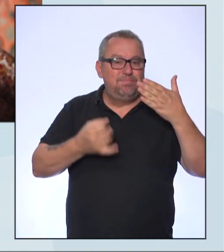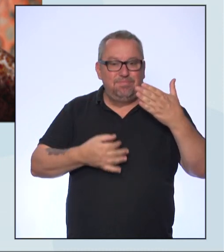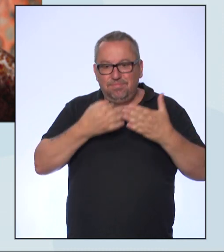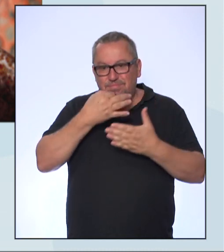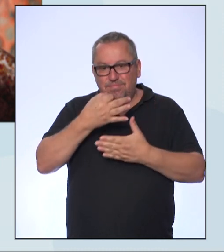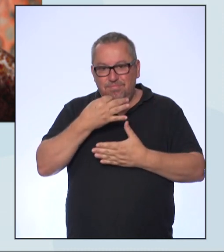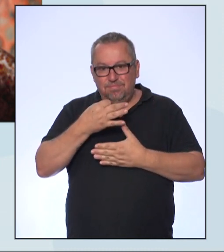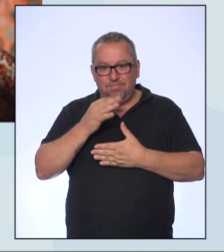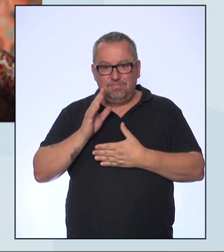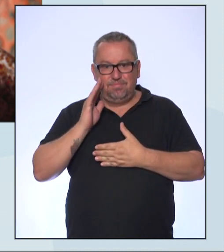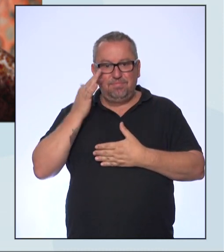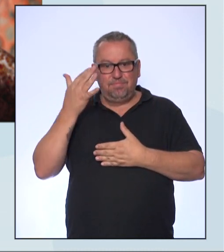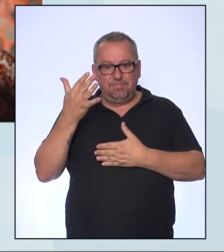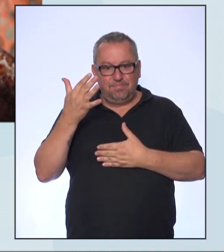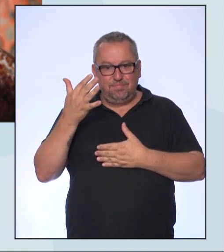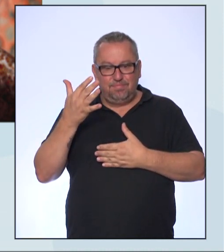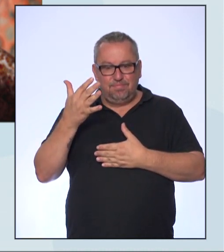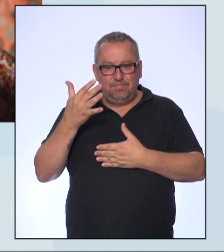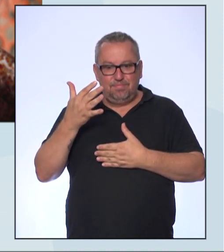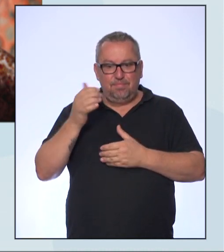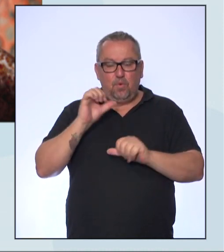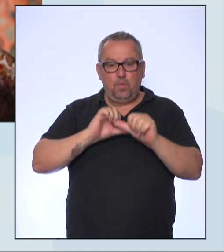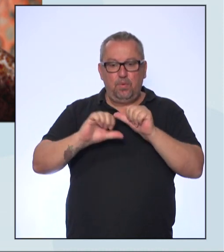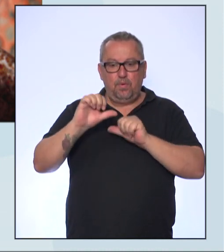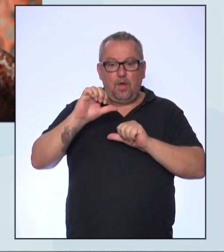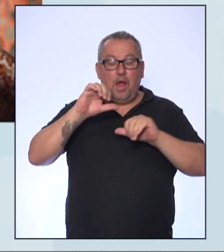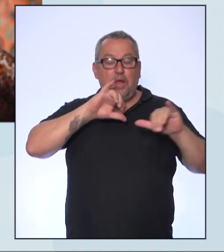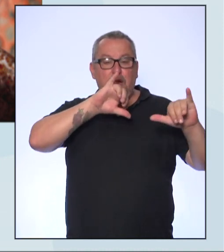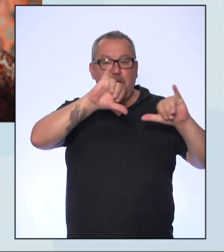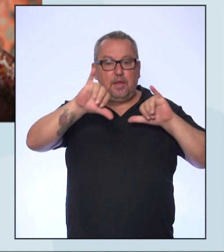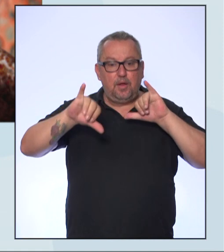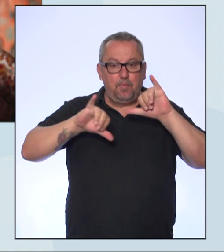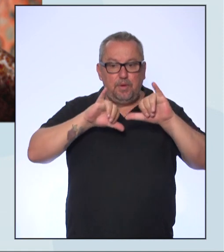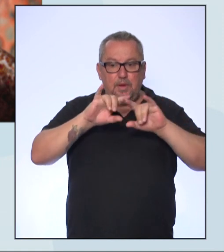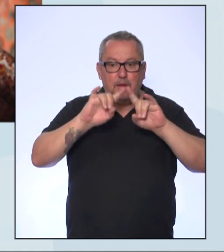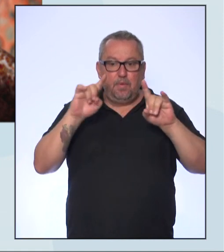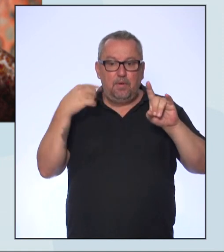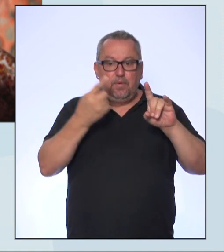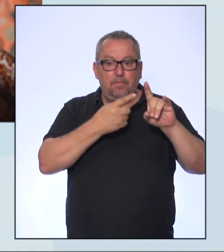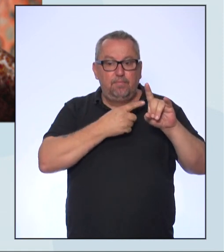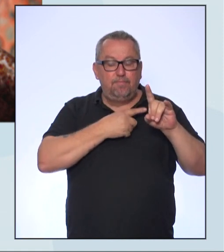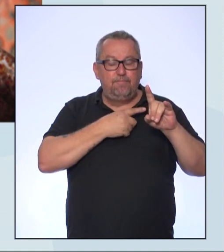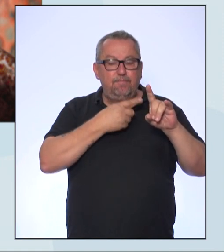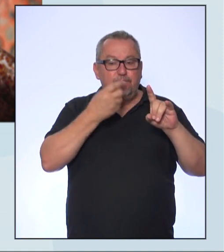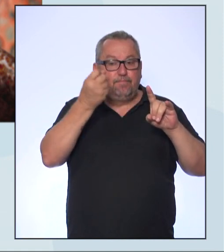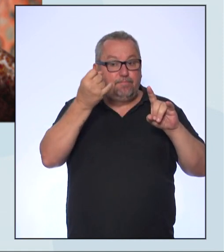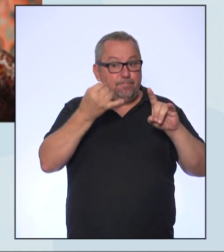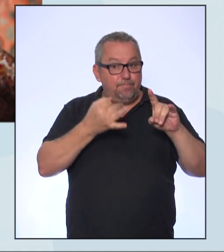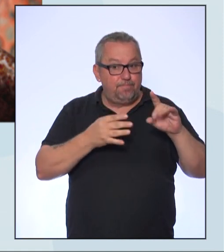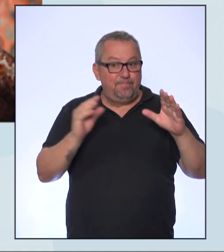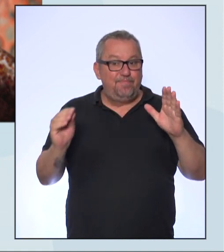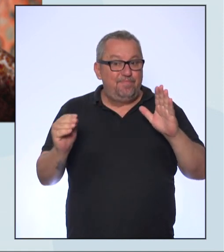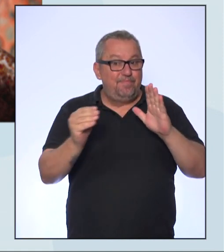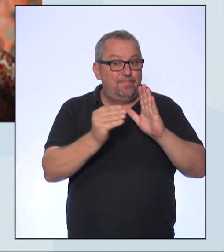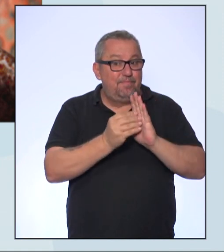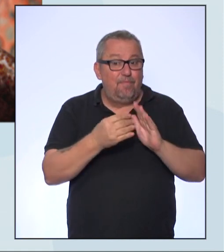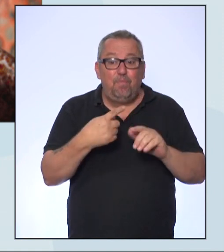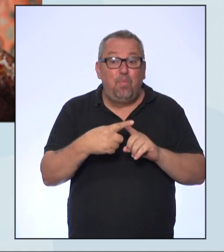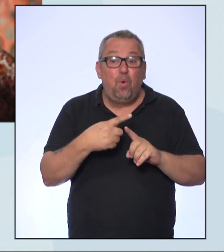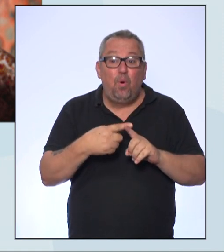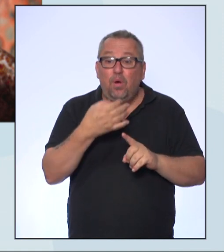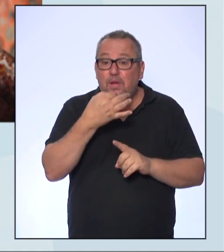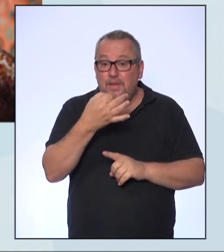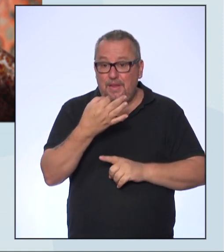que aconteceu como transformação química. Mas nós precisamos de comentários. Por que vocês acham